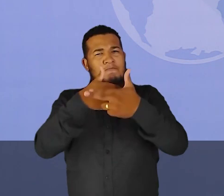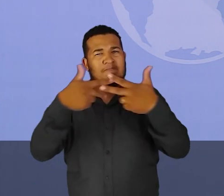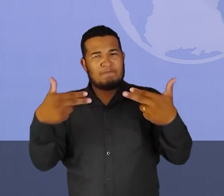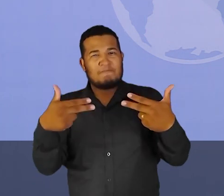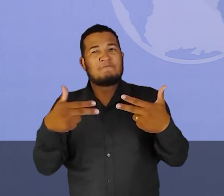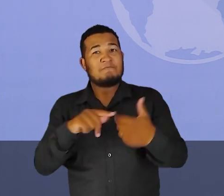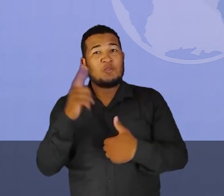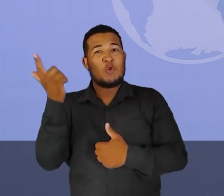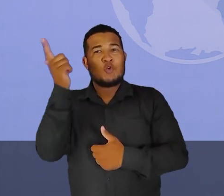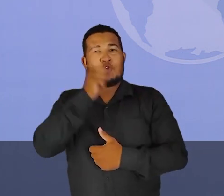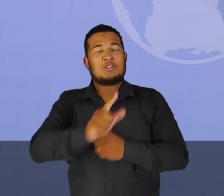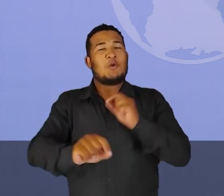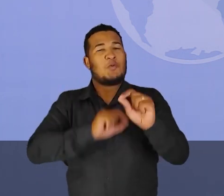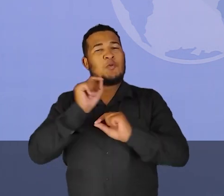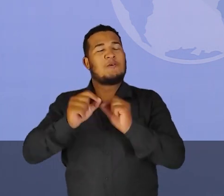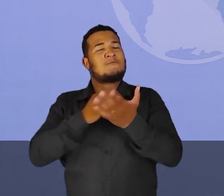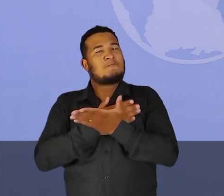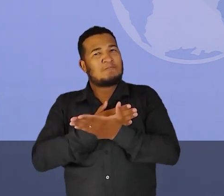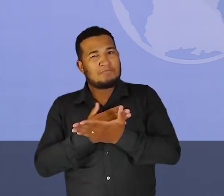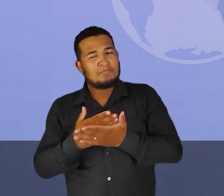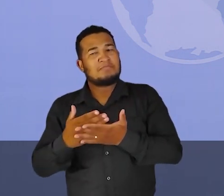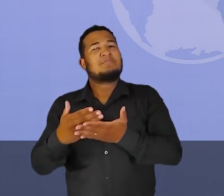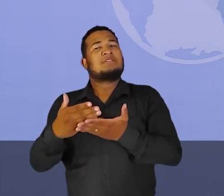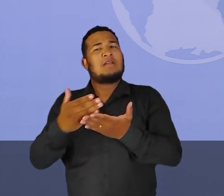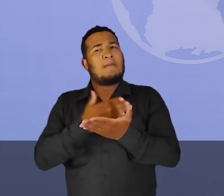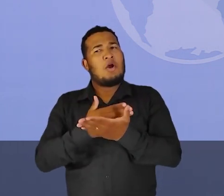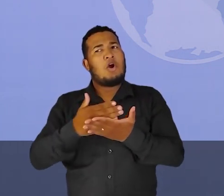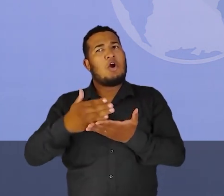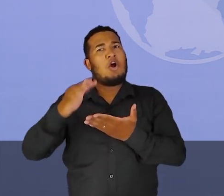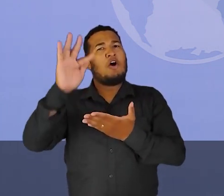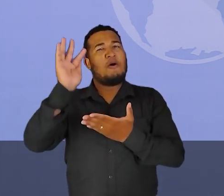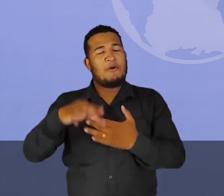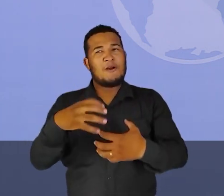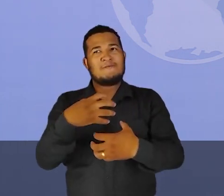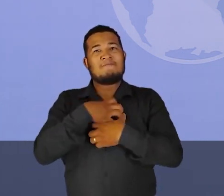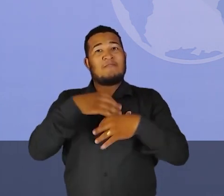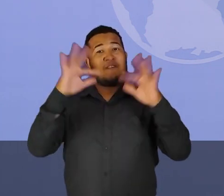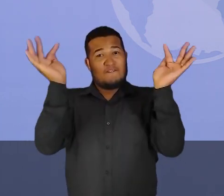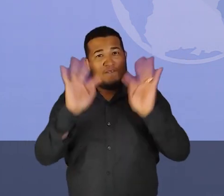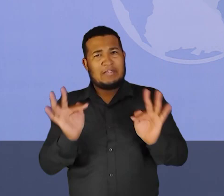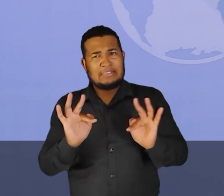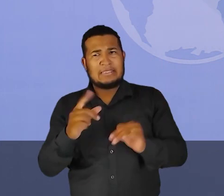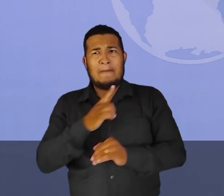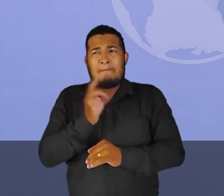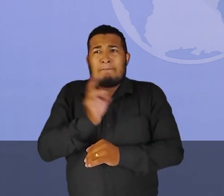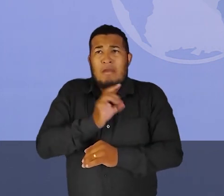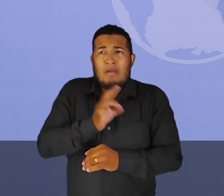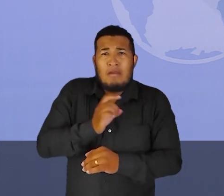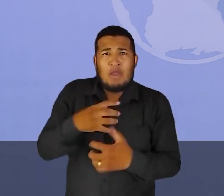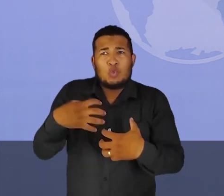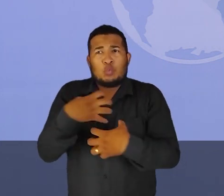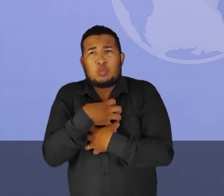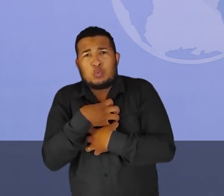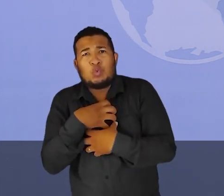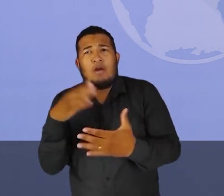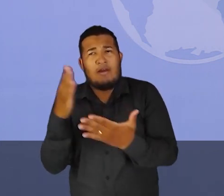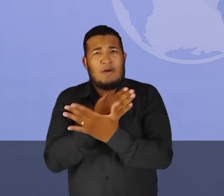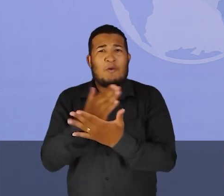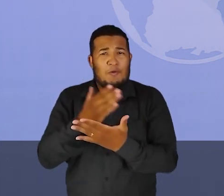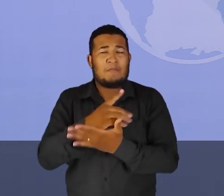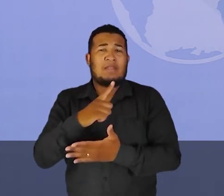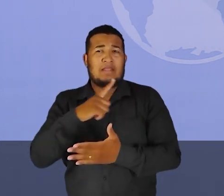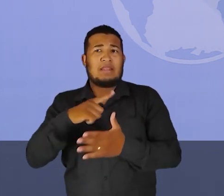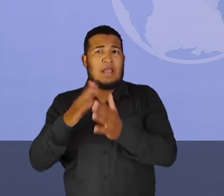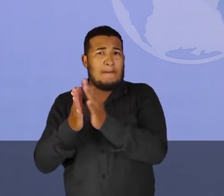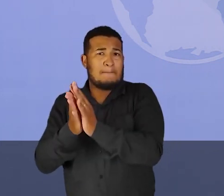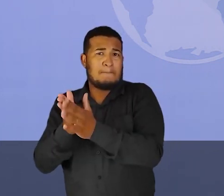consegue iniciar aquele processo e terminar, você fica feliz com isso. Passa um medo ali, tem alguns sentimentos que perpassam